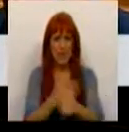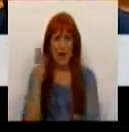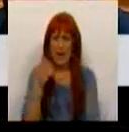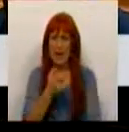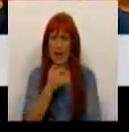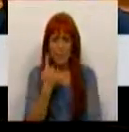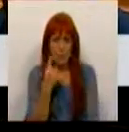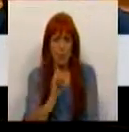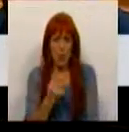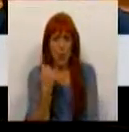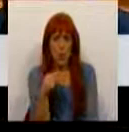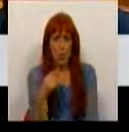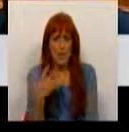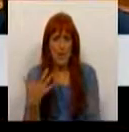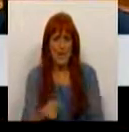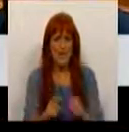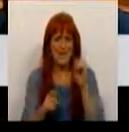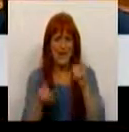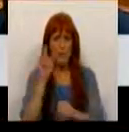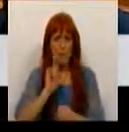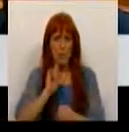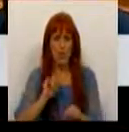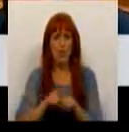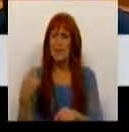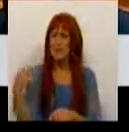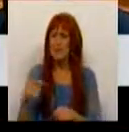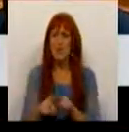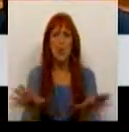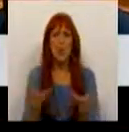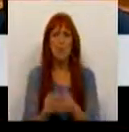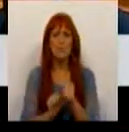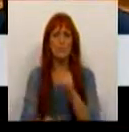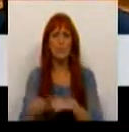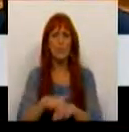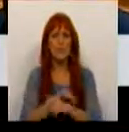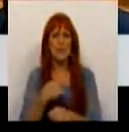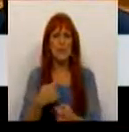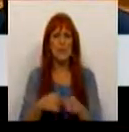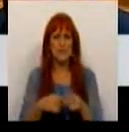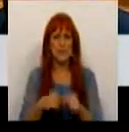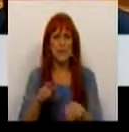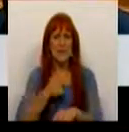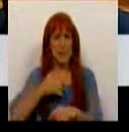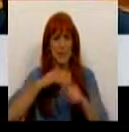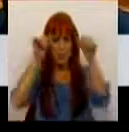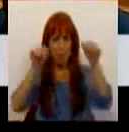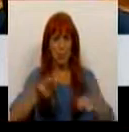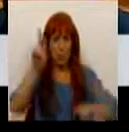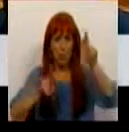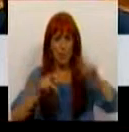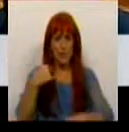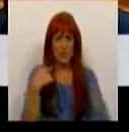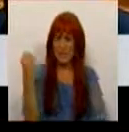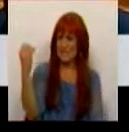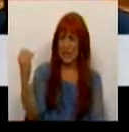apenas uma mulher. Há zero mulheres a presidir os conselhos de administração das empresas cotadas em bolsa.